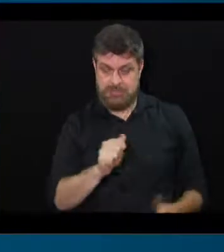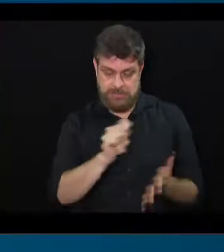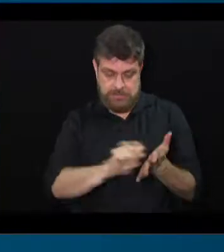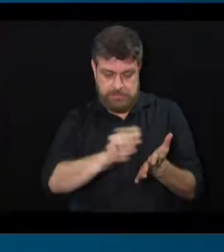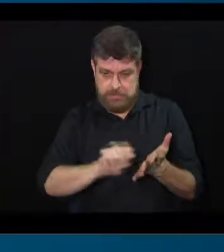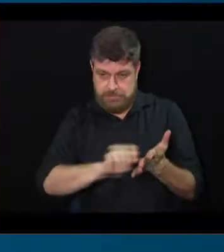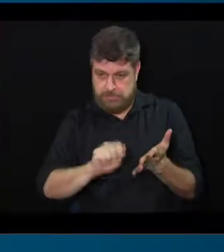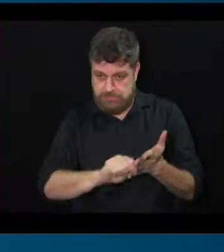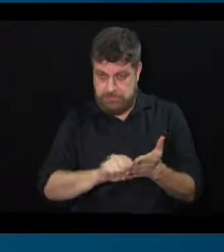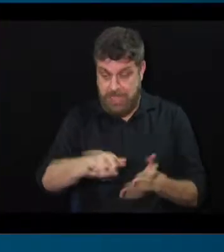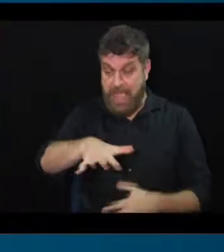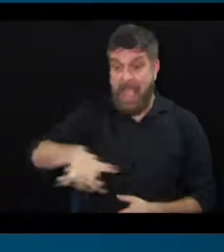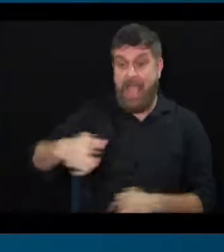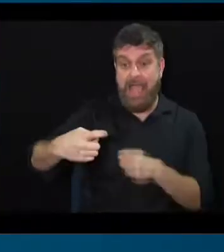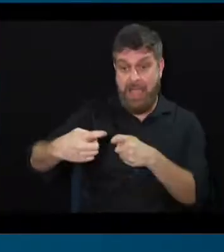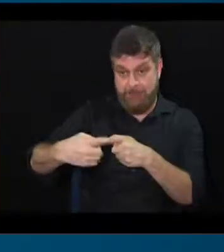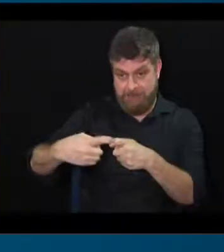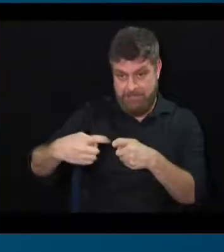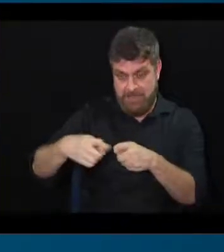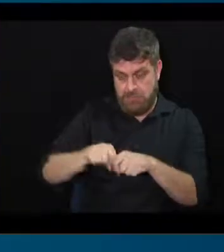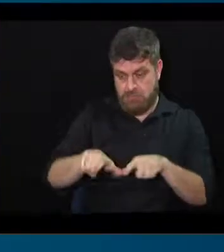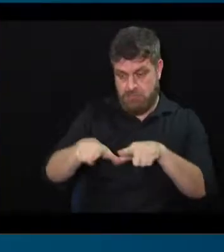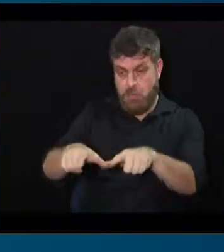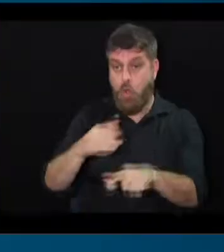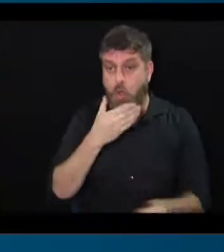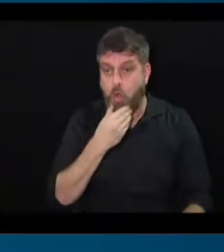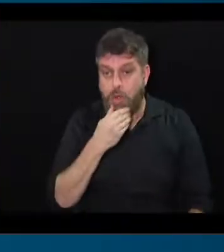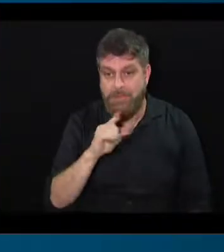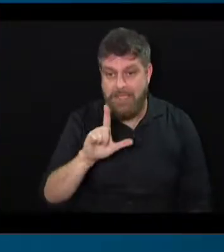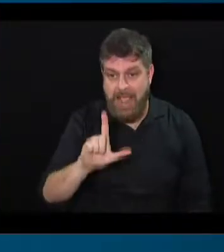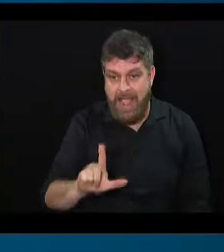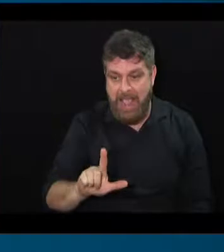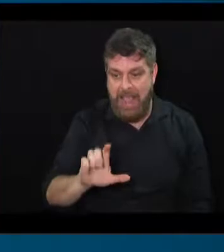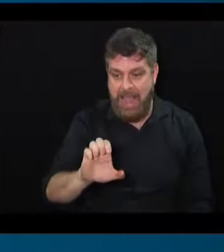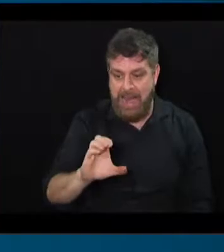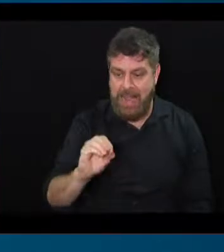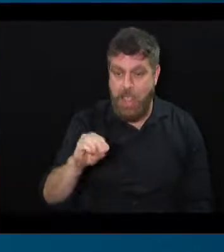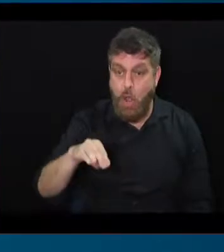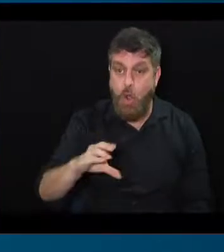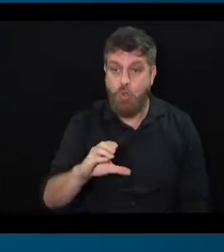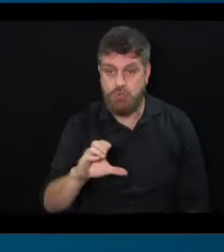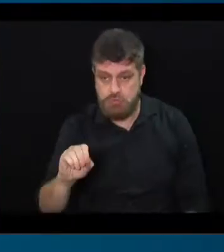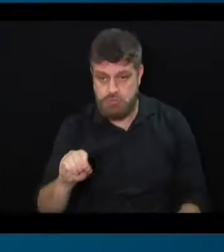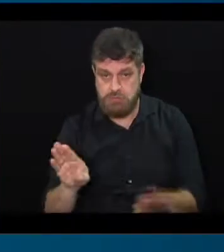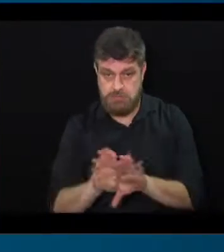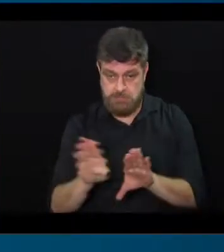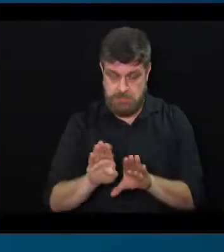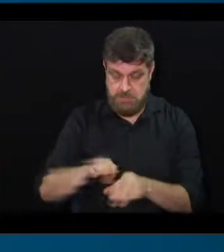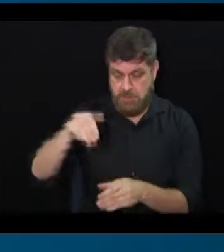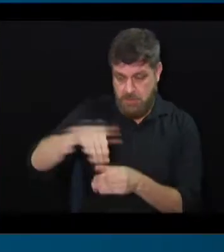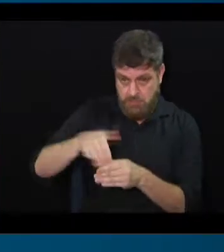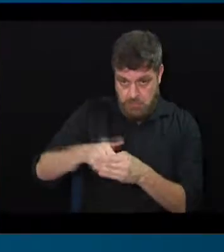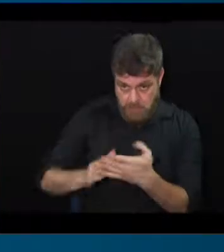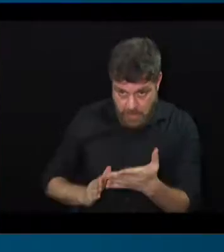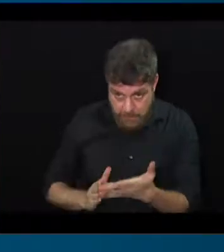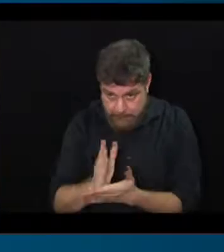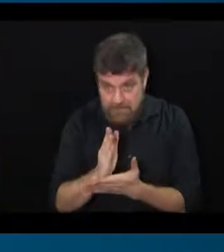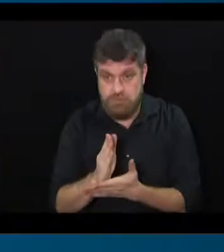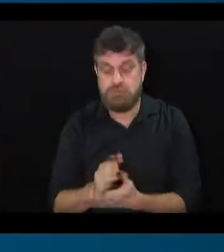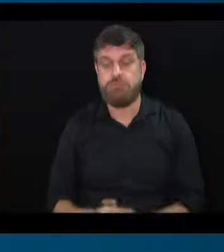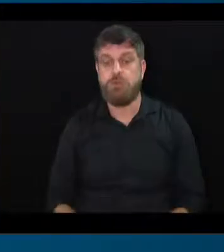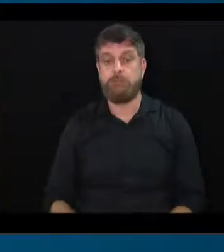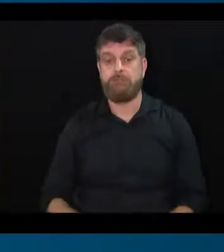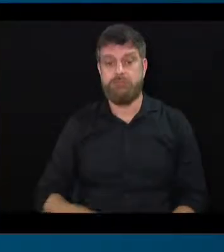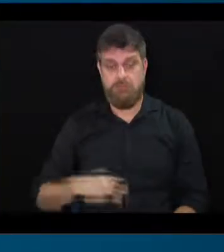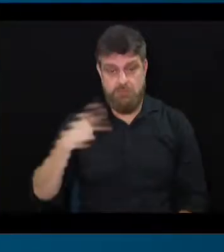concede a mesma honraria ao Dr. Leôncio de Souza Queiroz Neto. Em turno único foi aprovado o projeto de autoria do vereador Carlão